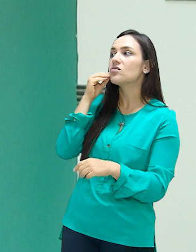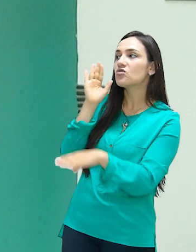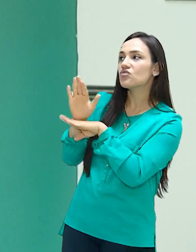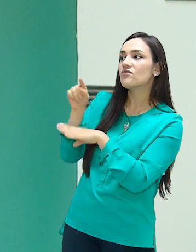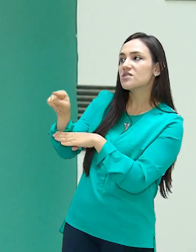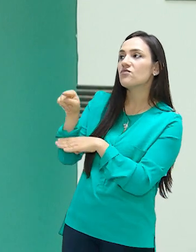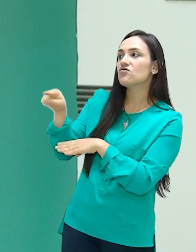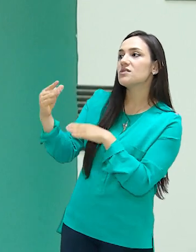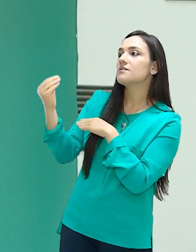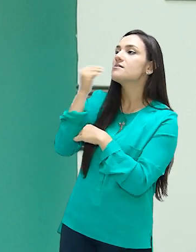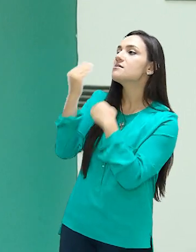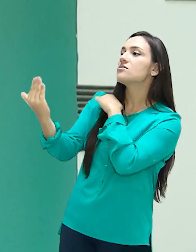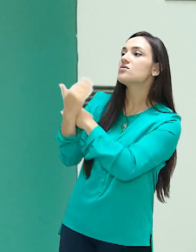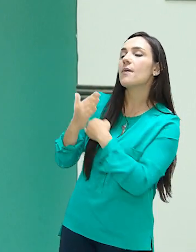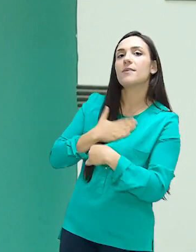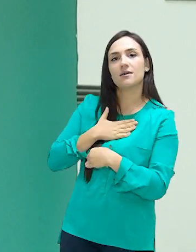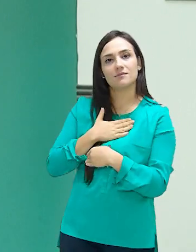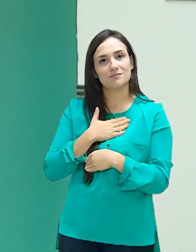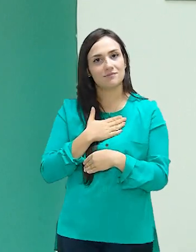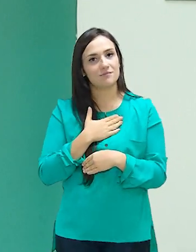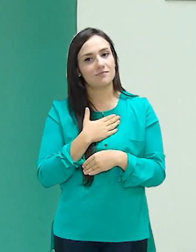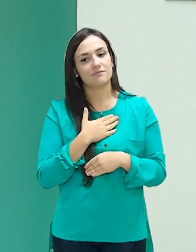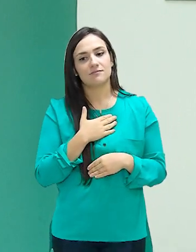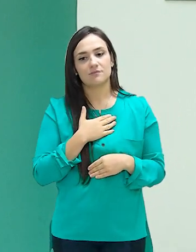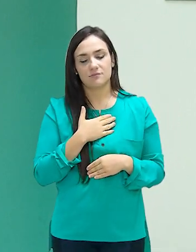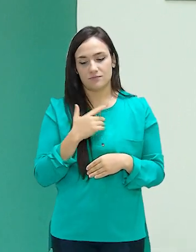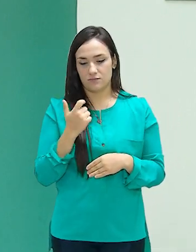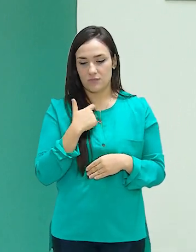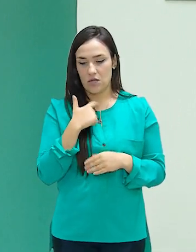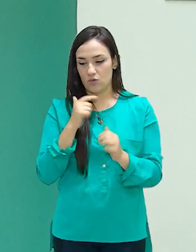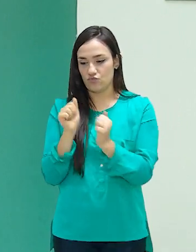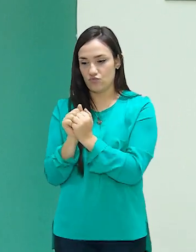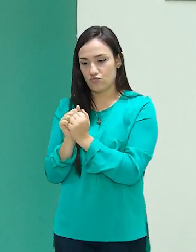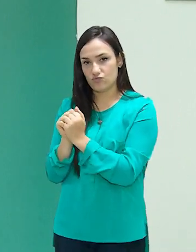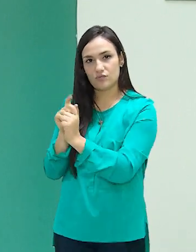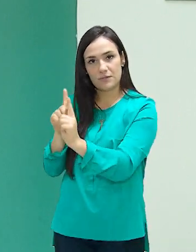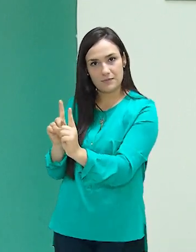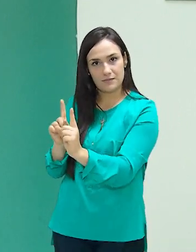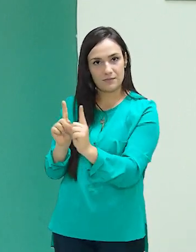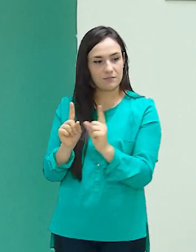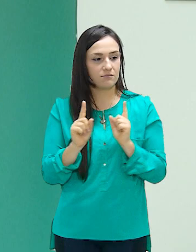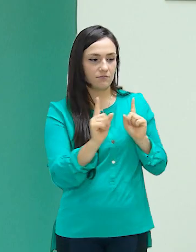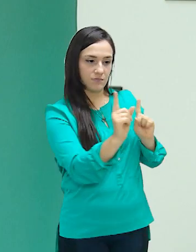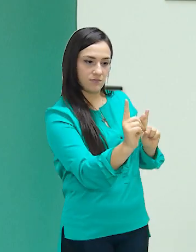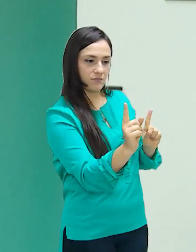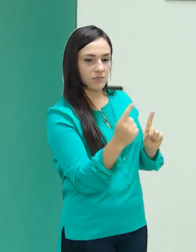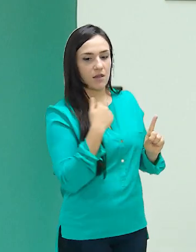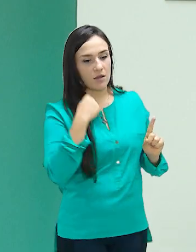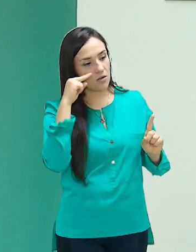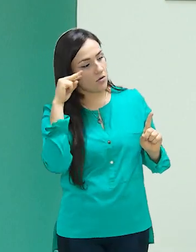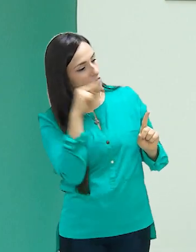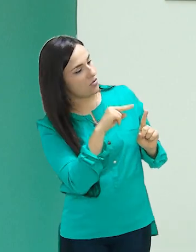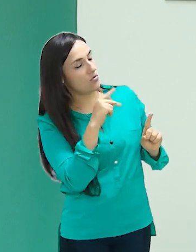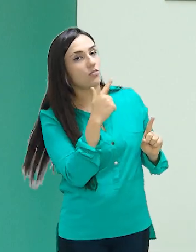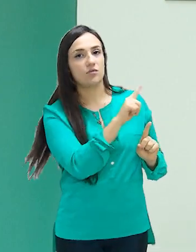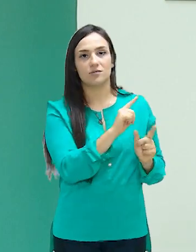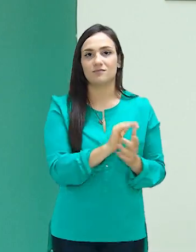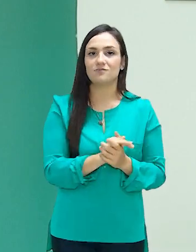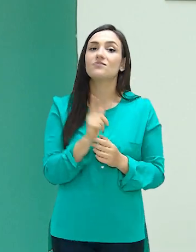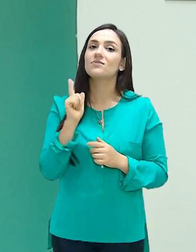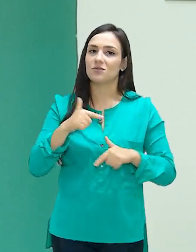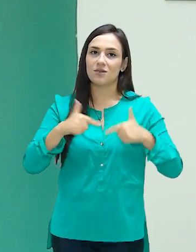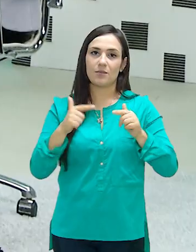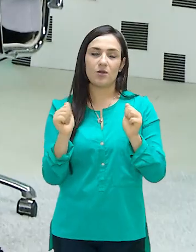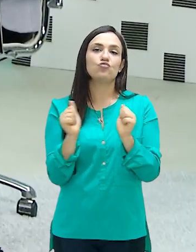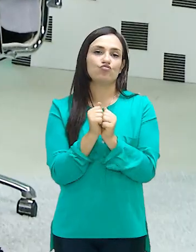olho a necessidade do meu cliente ali, eu estou ali segurando na mão do meu cliente, mas também eu olho para a necessidade da outra parte. Isso